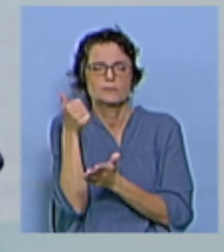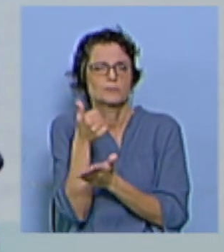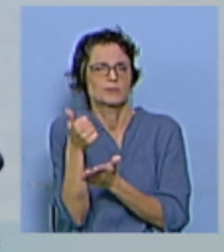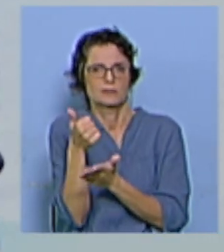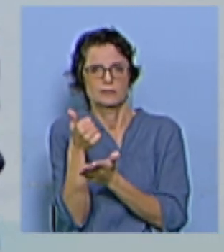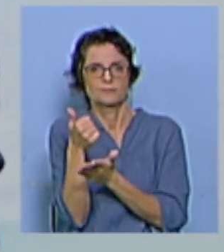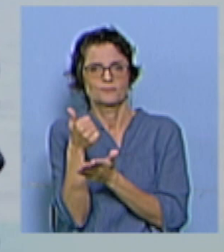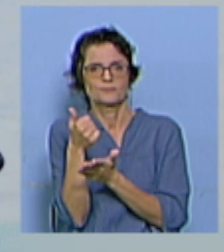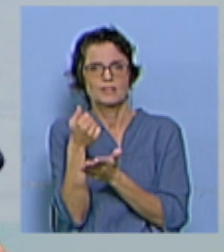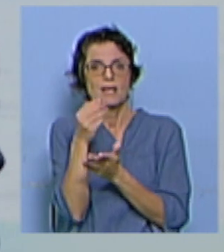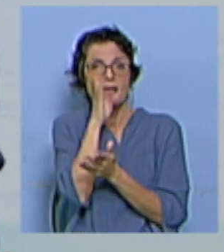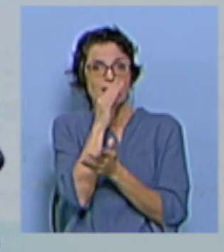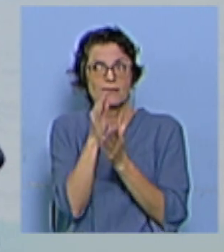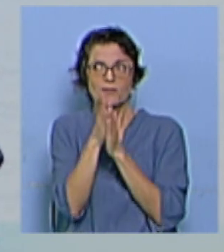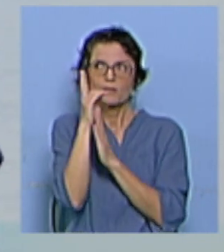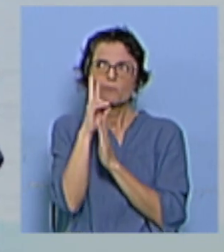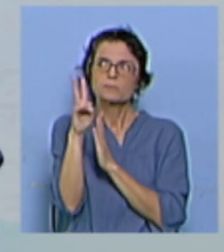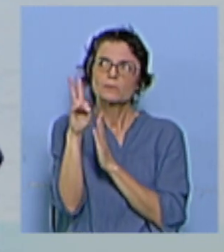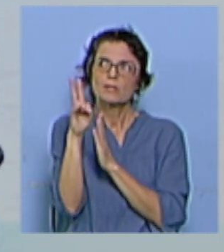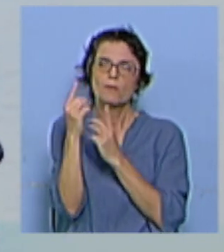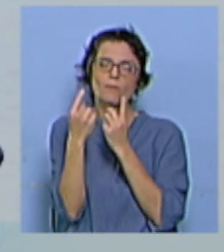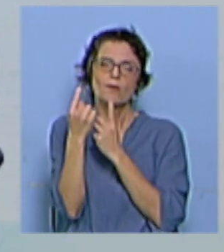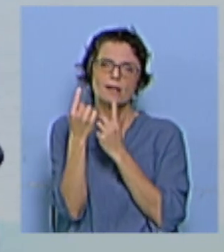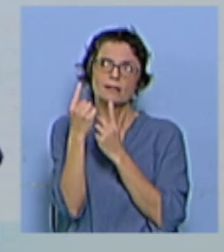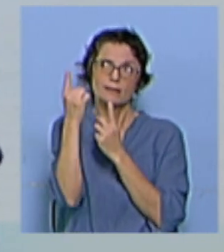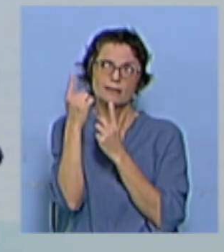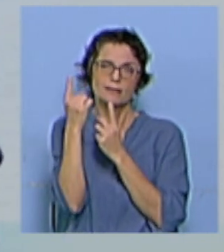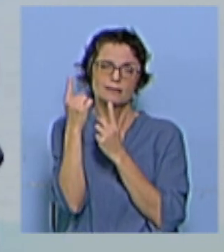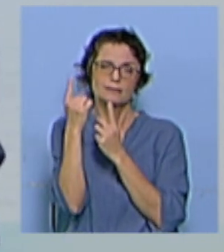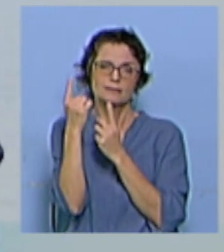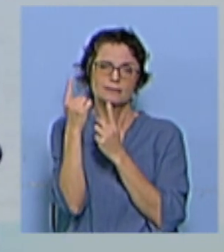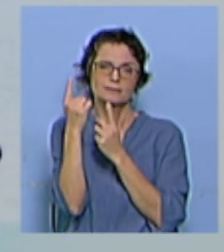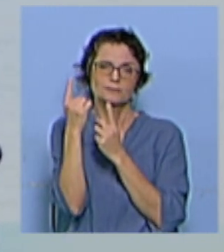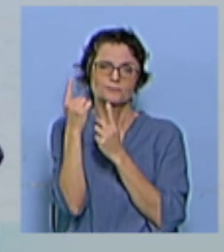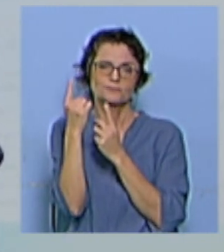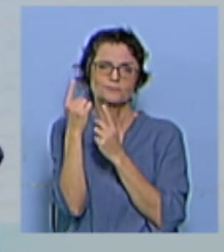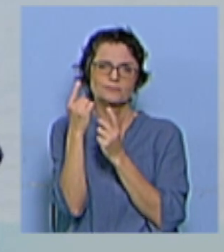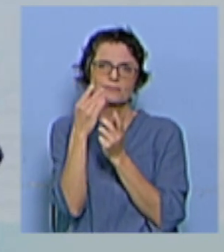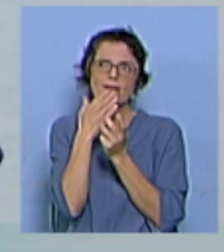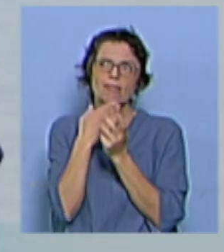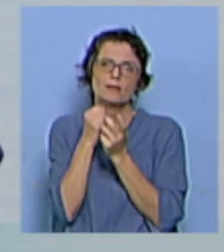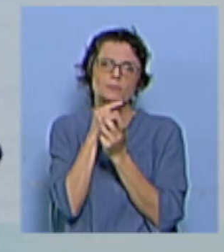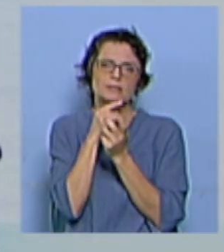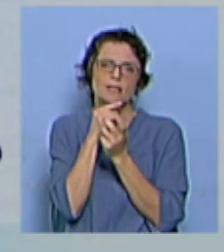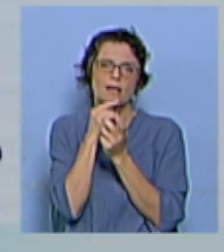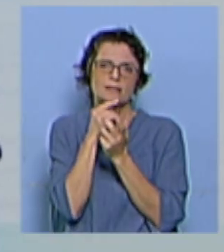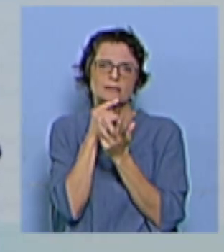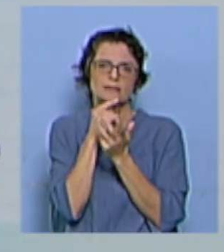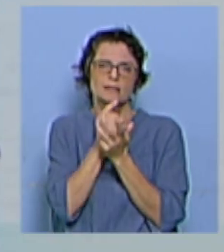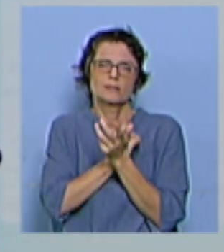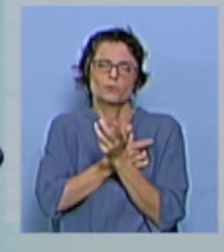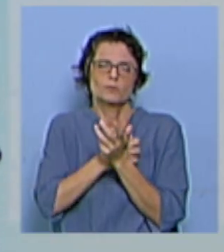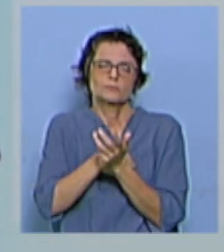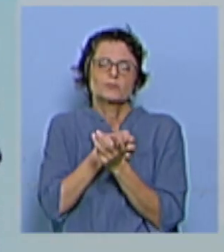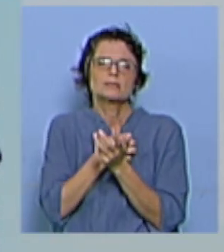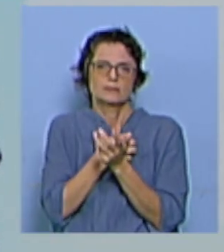Deus assim, não é? Olharmos para Deus como alguém que é capaz primeiro de nos fazer conhecer o amor e depois de de nos